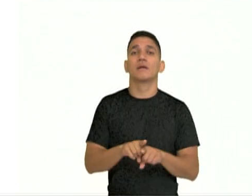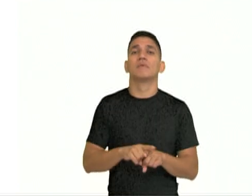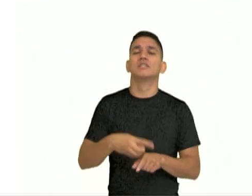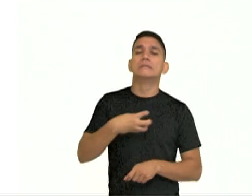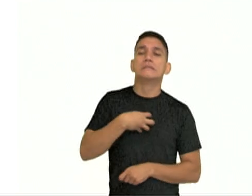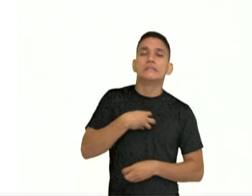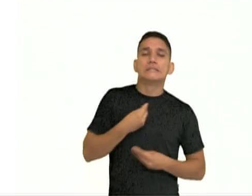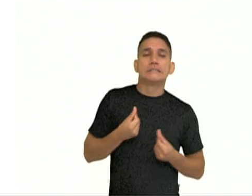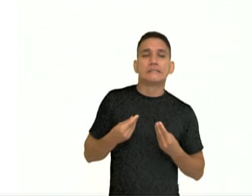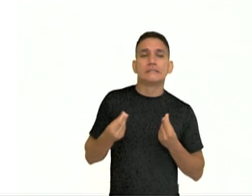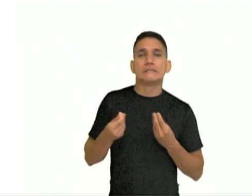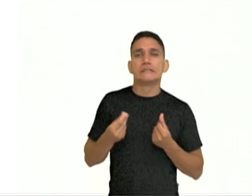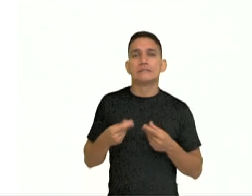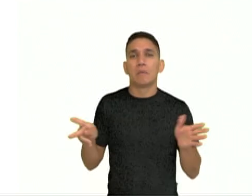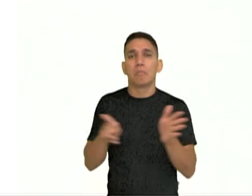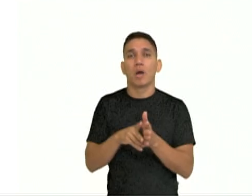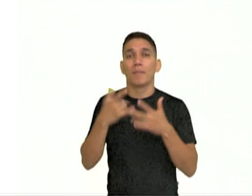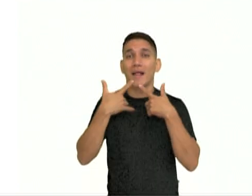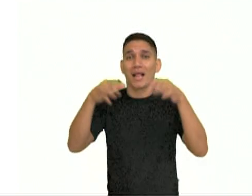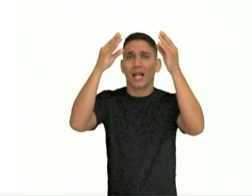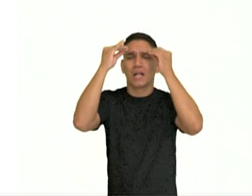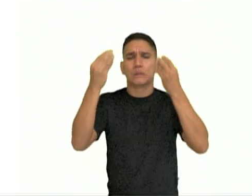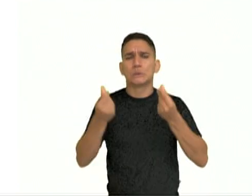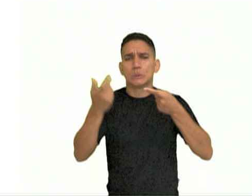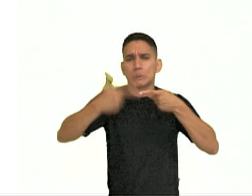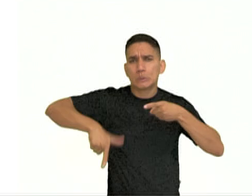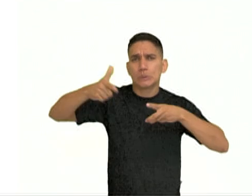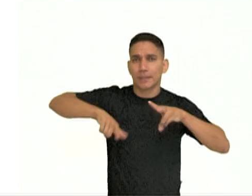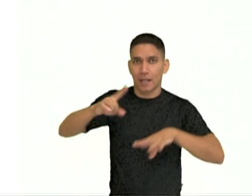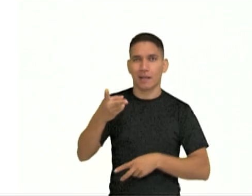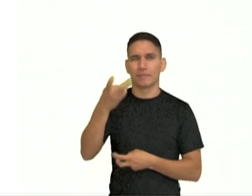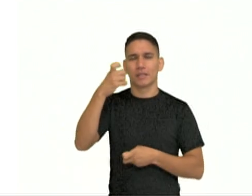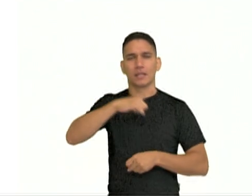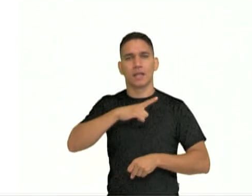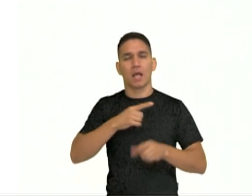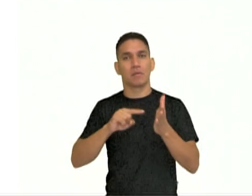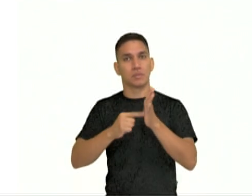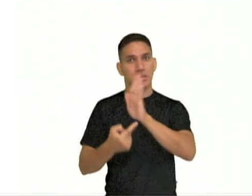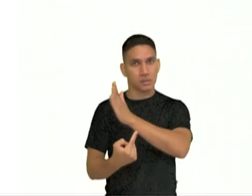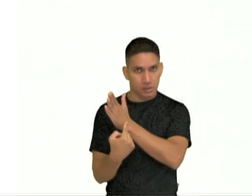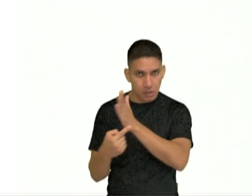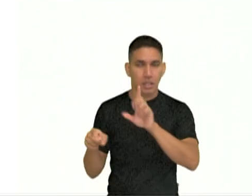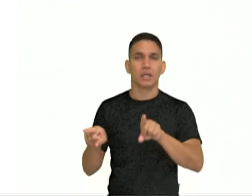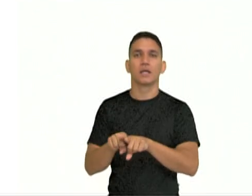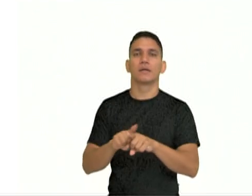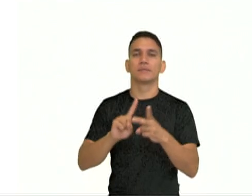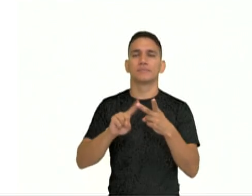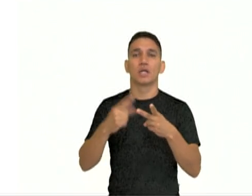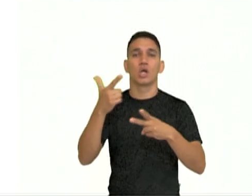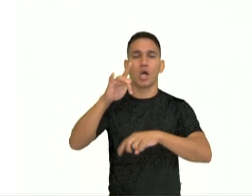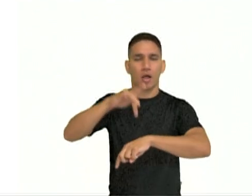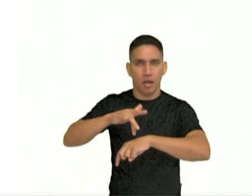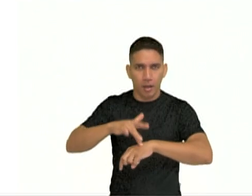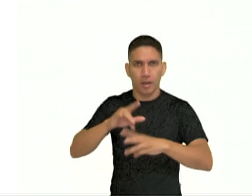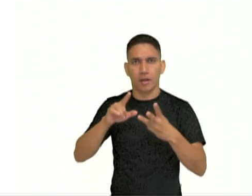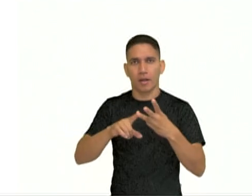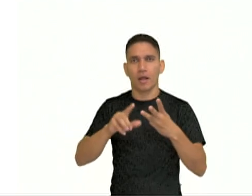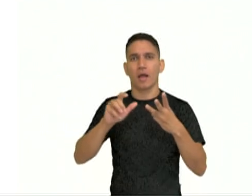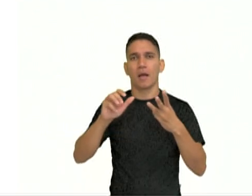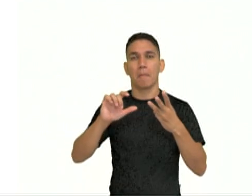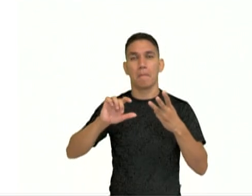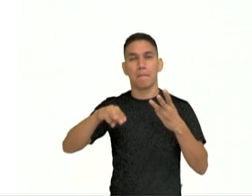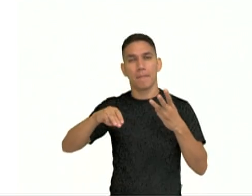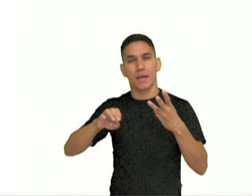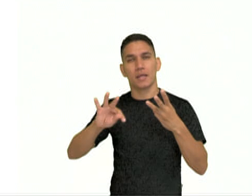linguagem. Nós vimos ali que nós tínhamos o que? A metáfora, né? Tenho às vezes a antítese, a ironia, a